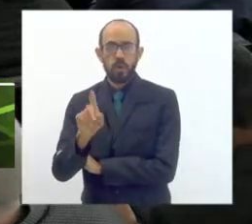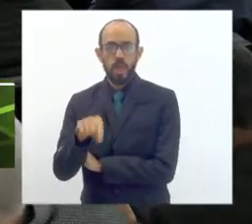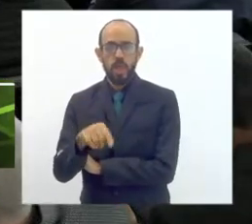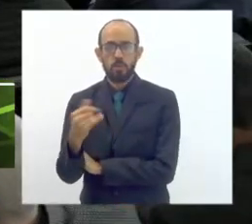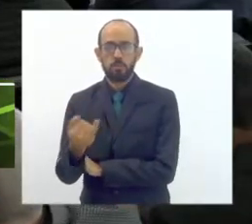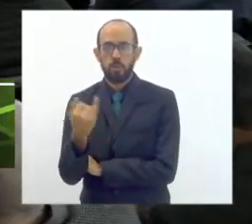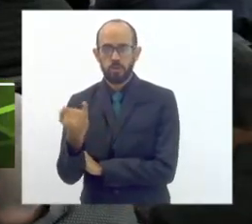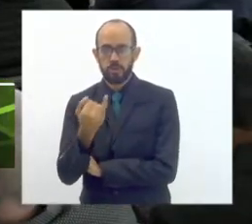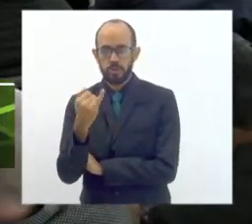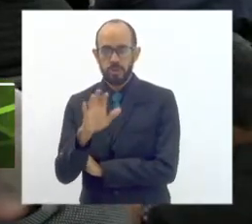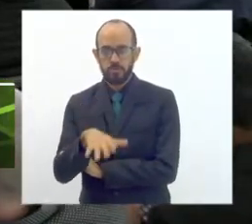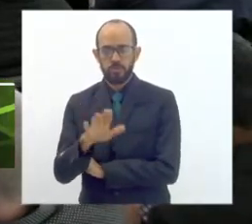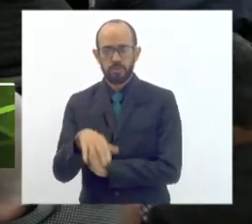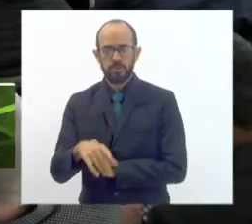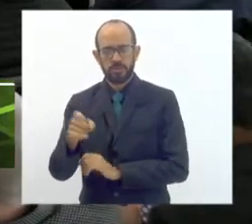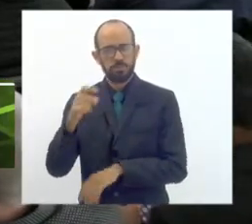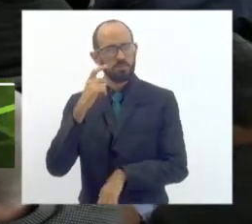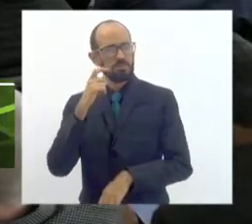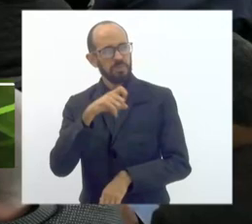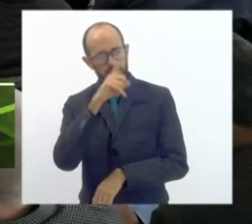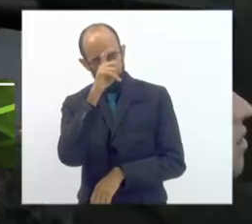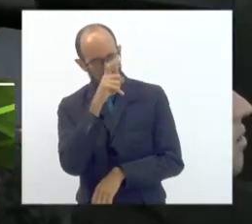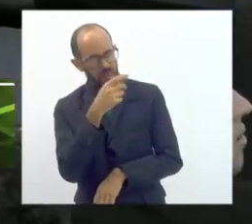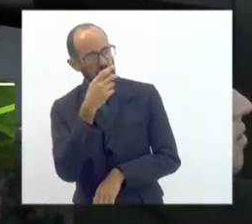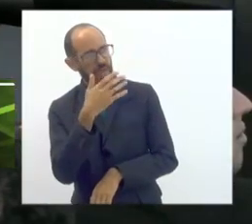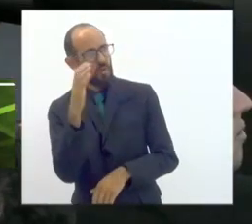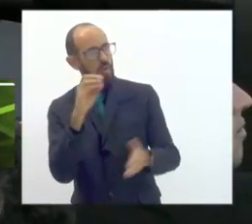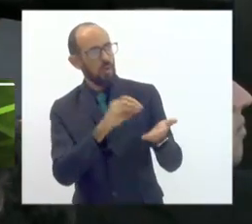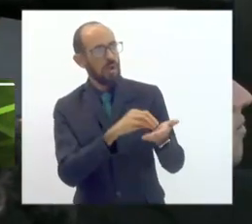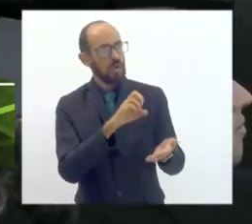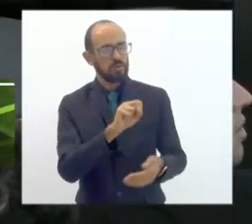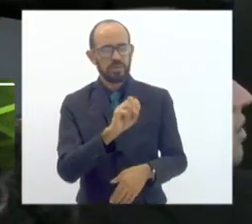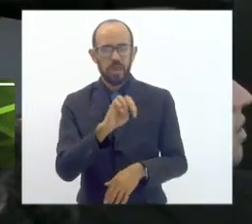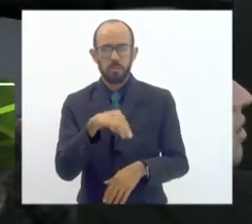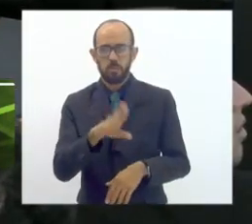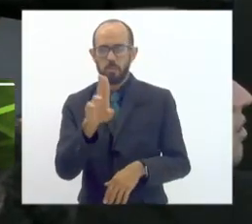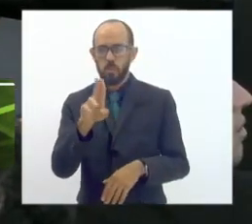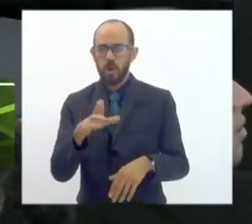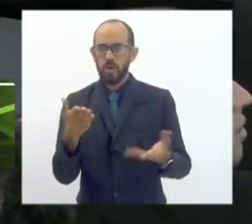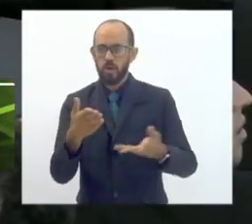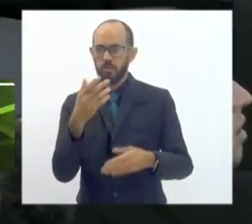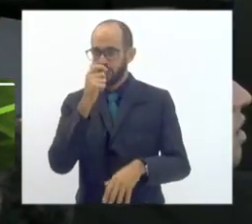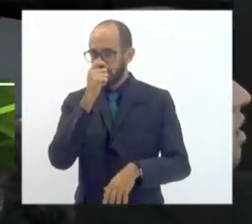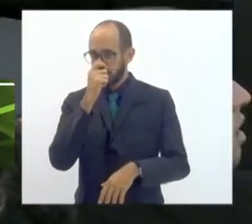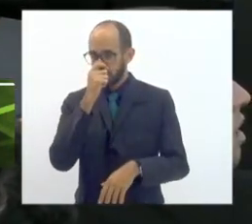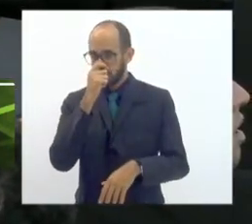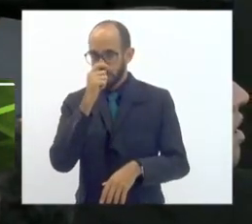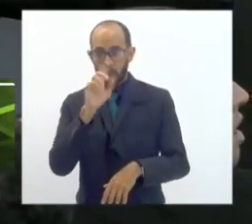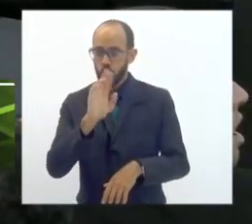uma certa resistência dos hospitais. Ah, vai botar o SAMU, agora vão entupir meu hospital.